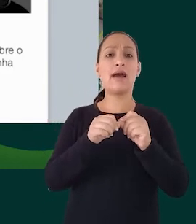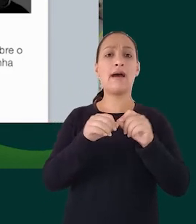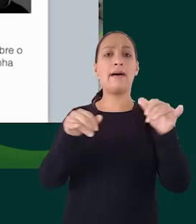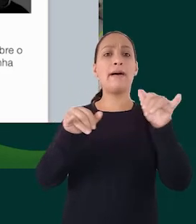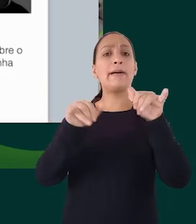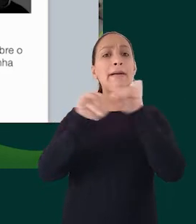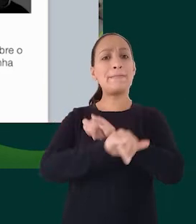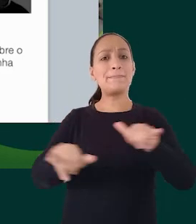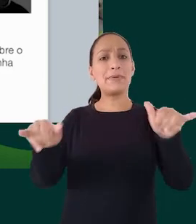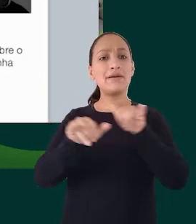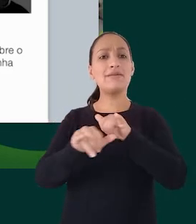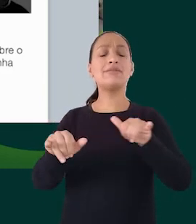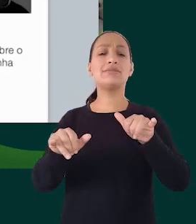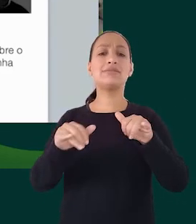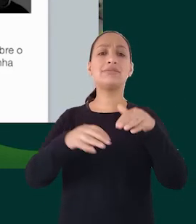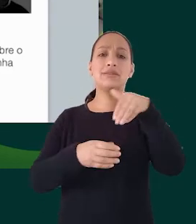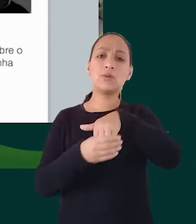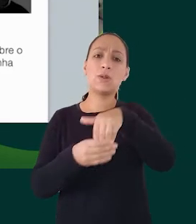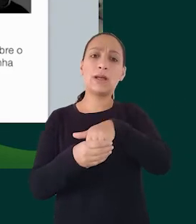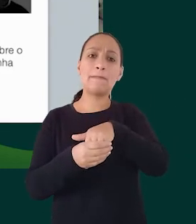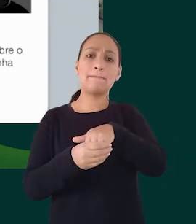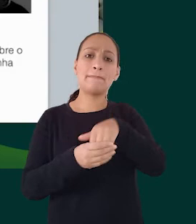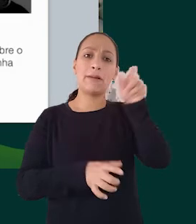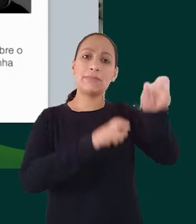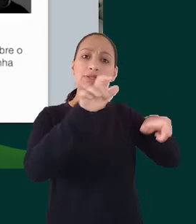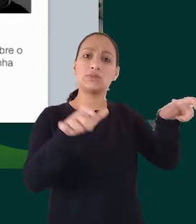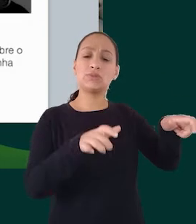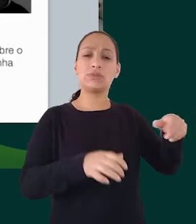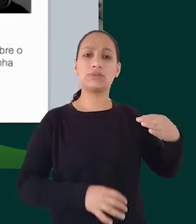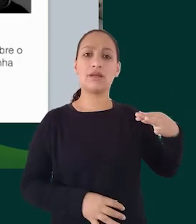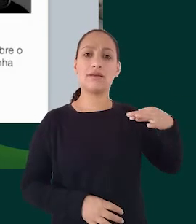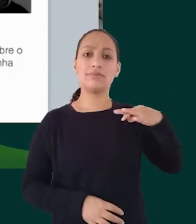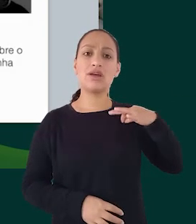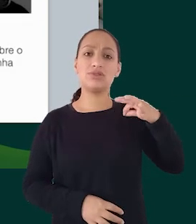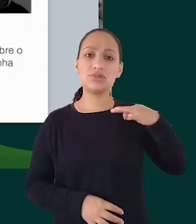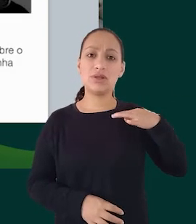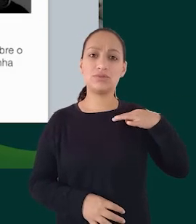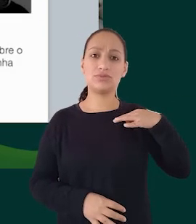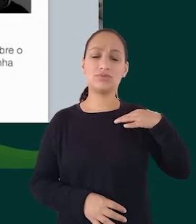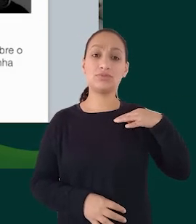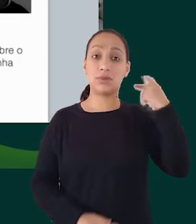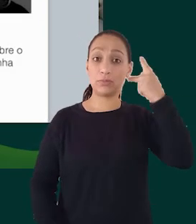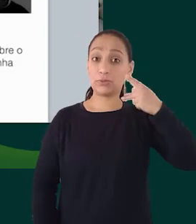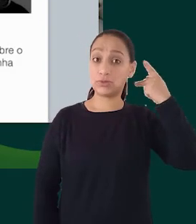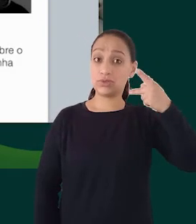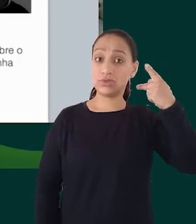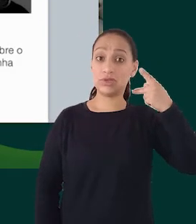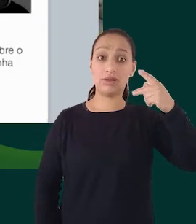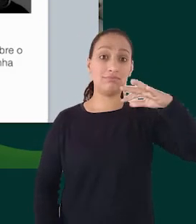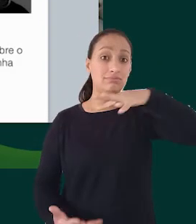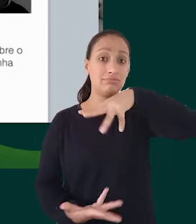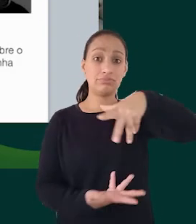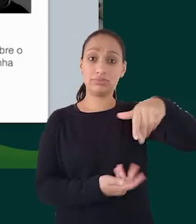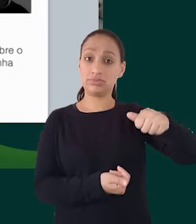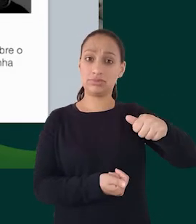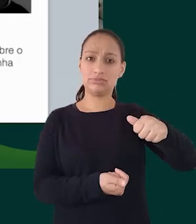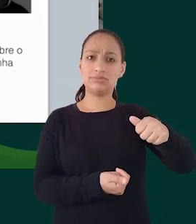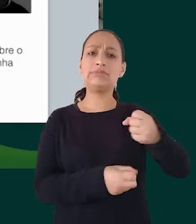eleitorais para políticos em diversos lugares do planeta, tá? Há muito tempo.